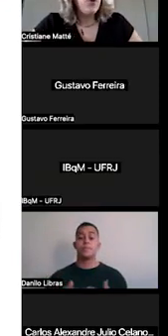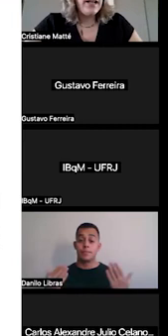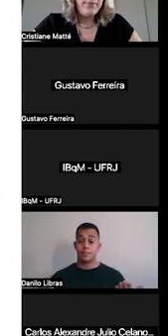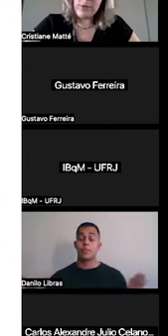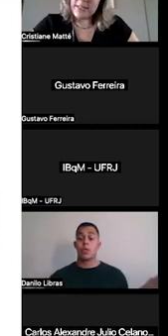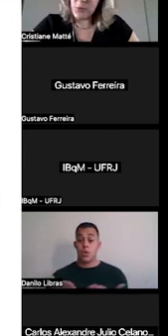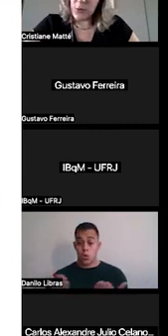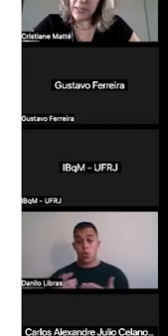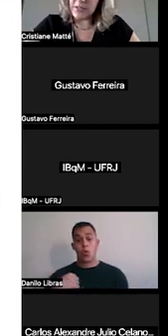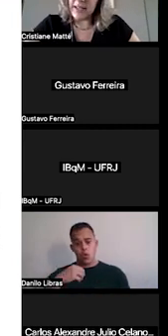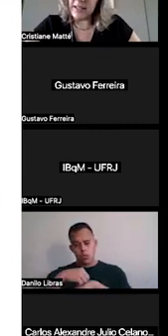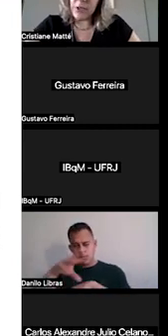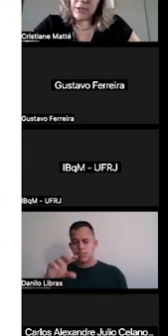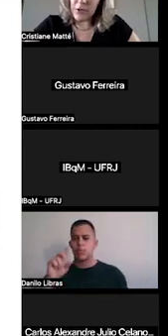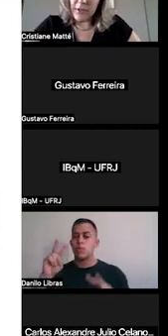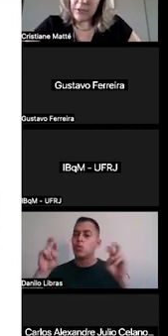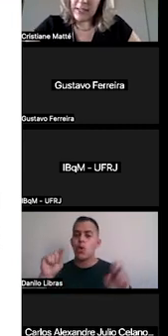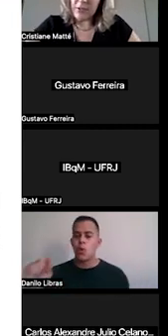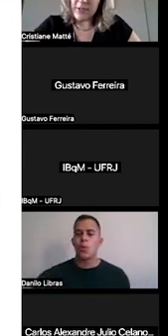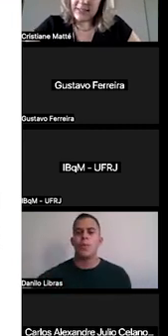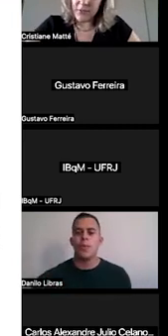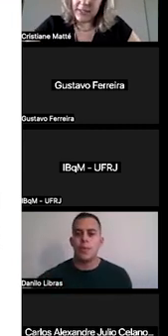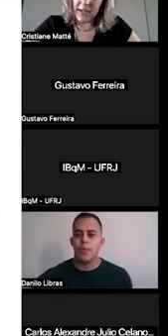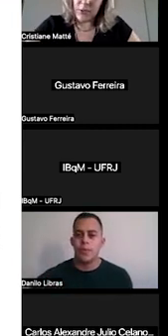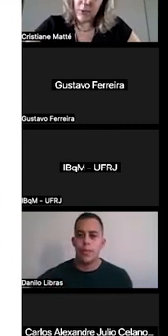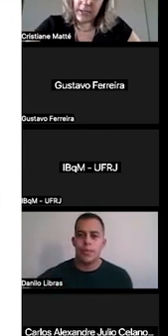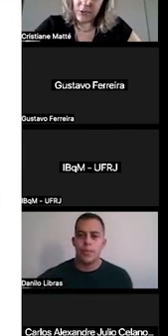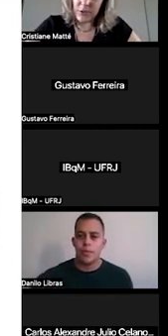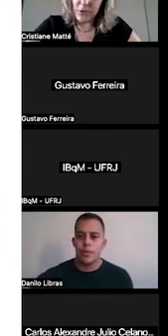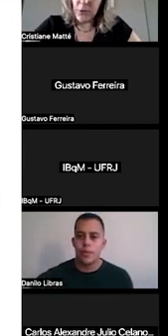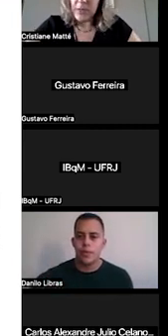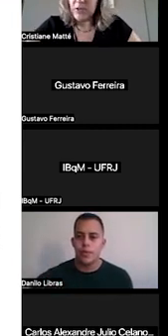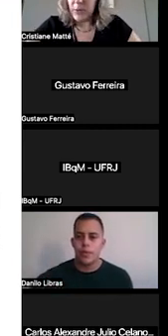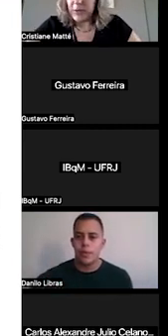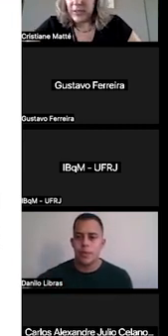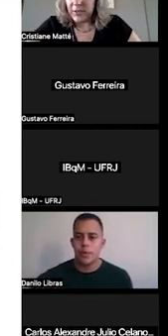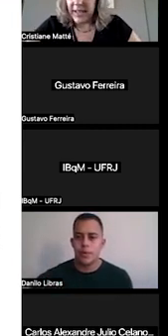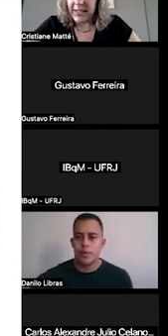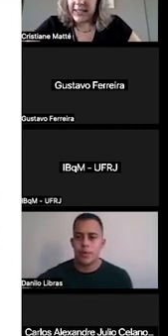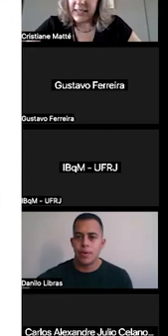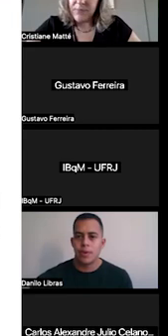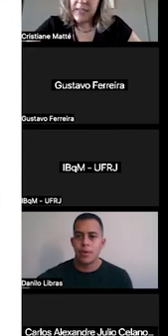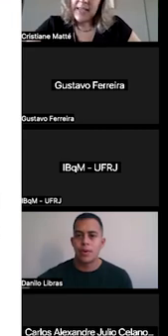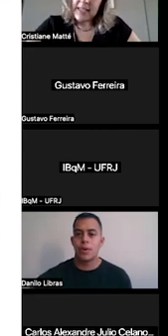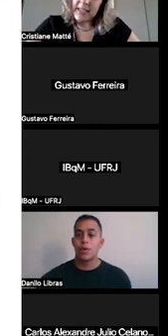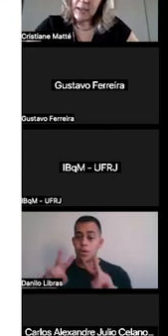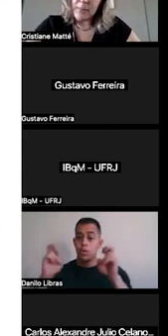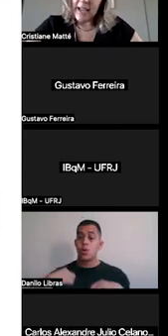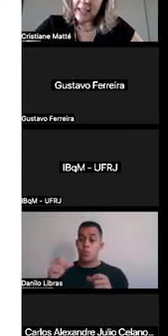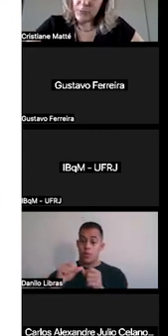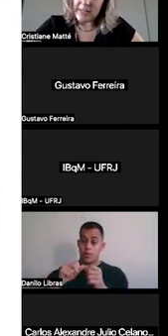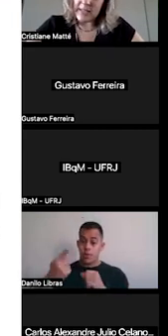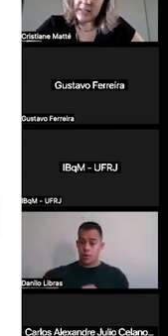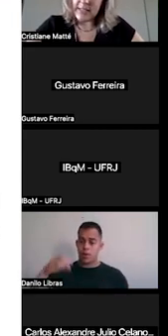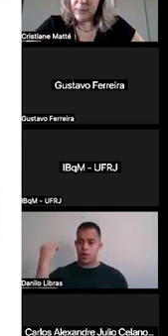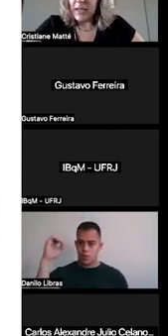eu vou contar para vocês um pouquinho do que eu tenho feito aqui na Universidade Federal do Rio Grande do Sul. Eu sou professora associada aqui, e a minha área